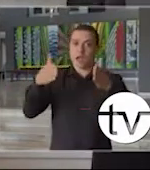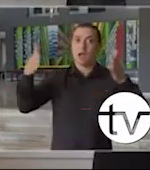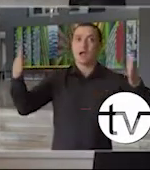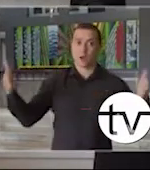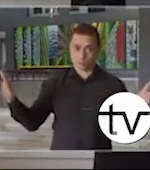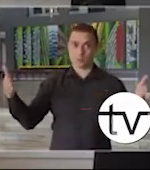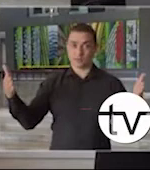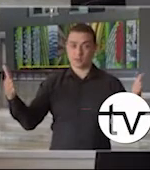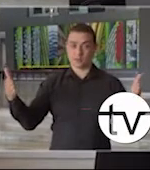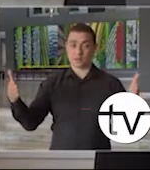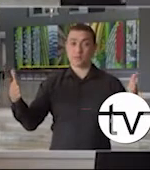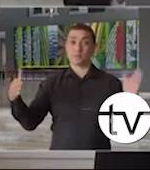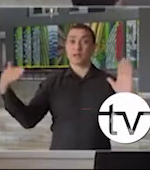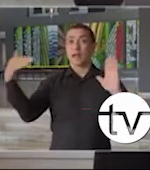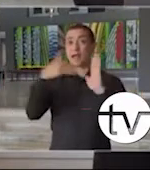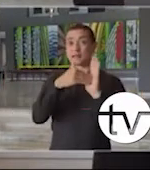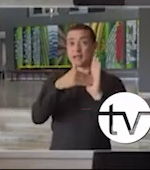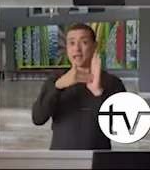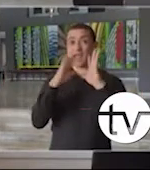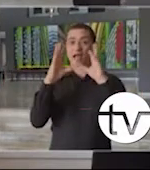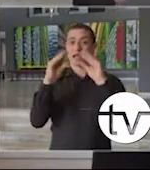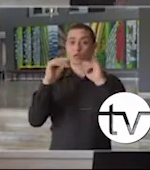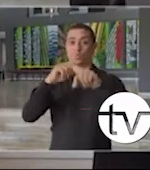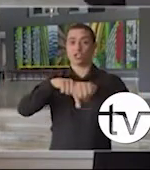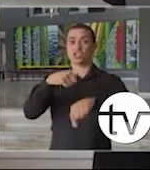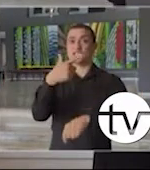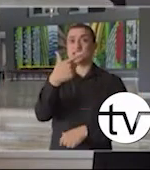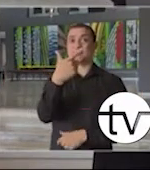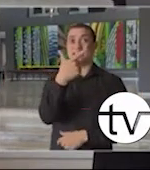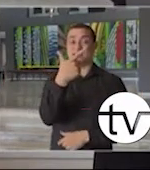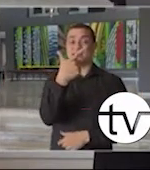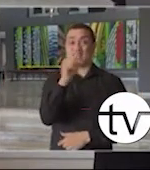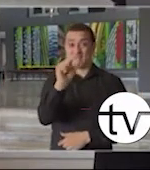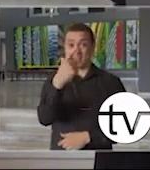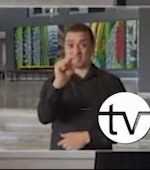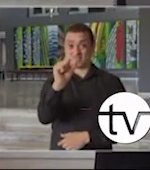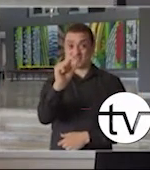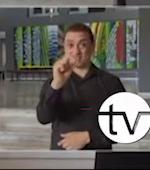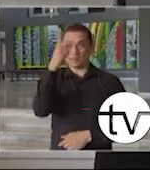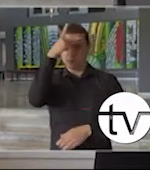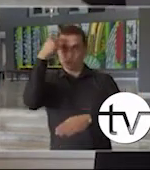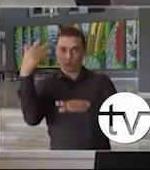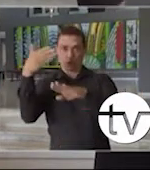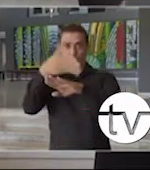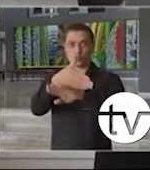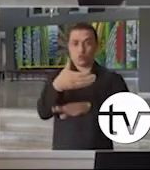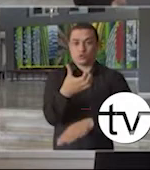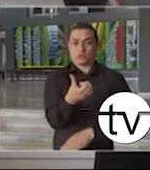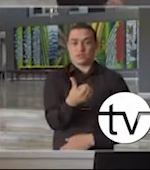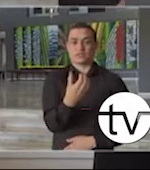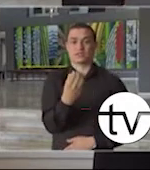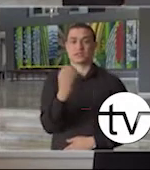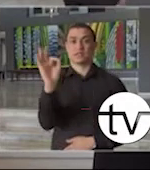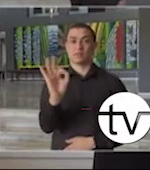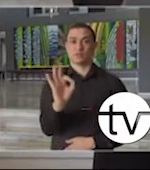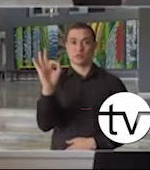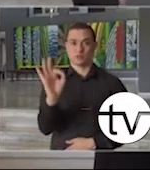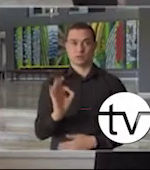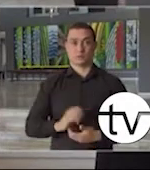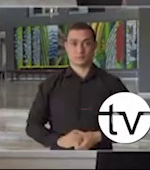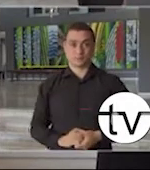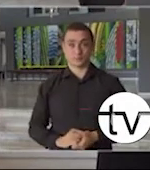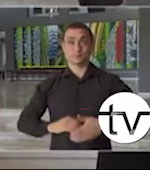econômicas até as 22 horas e 60% de ocupação dos locais